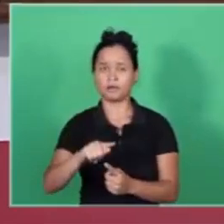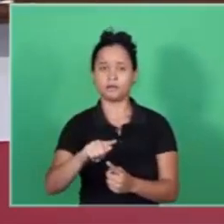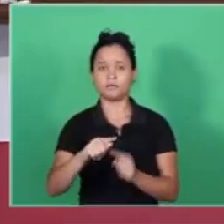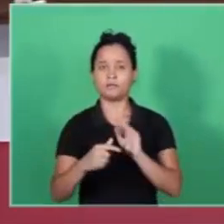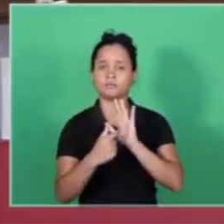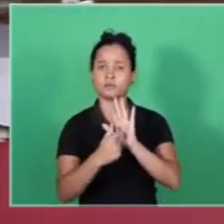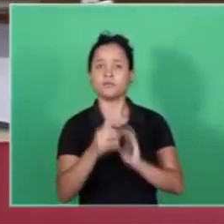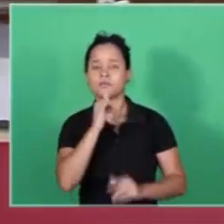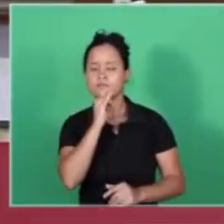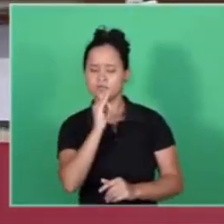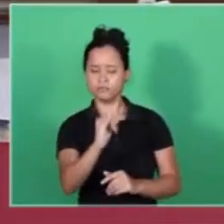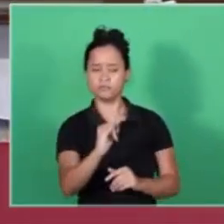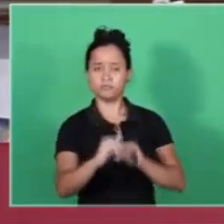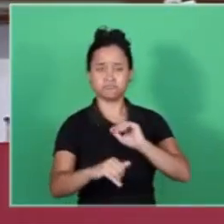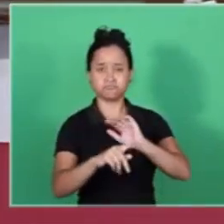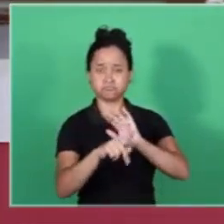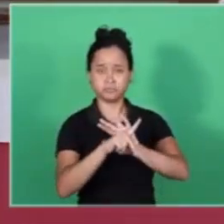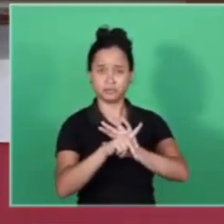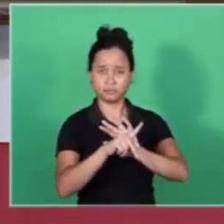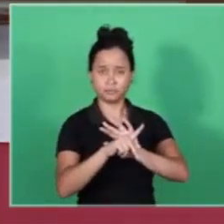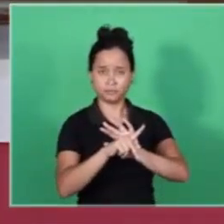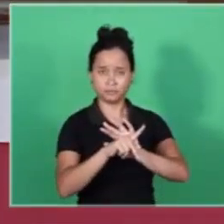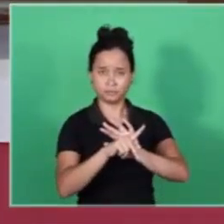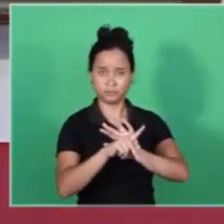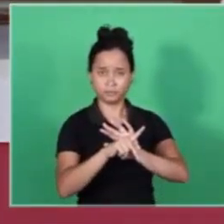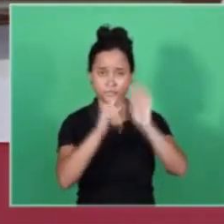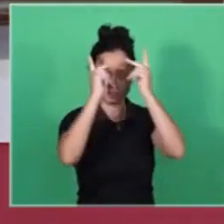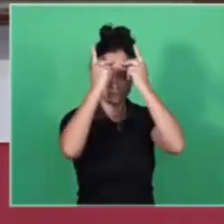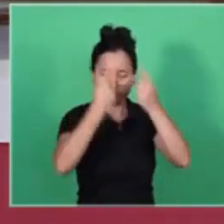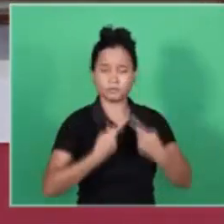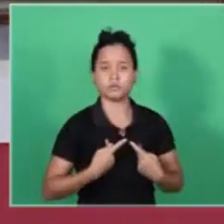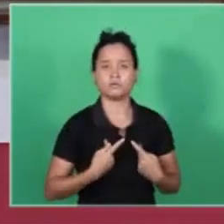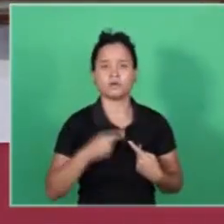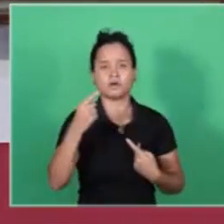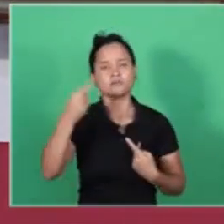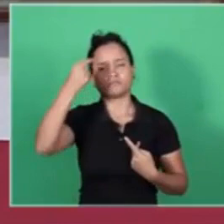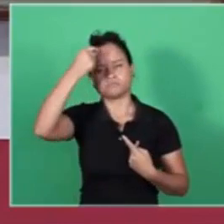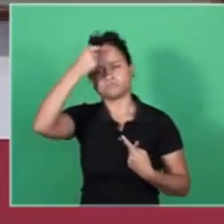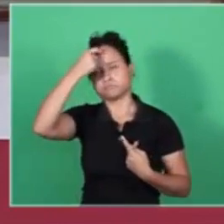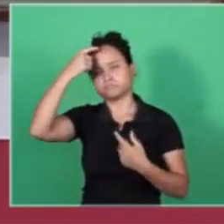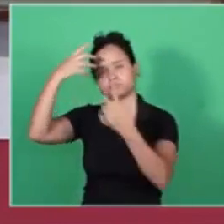é do homem. A sua cabeça pensante